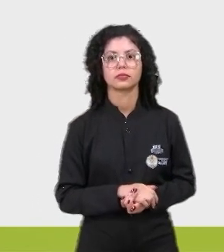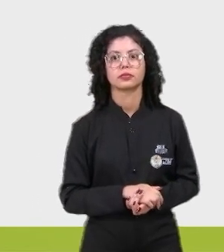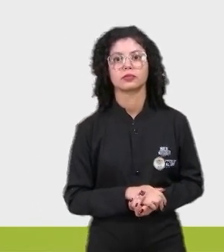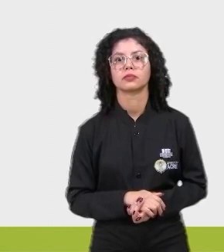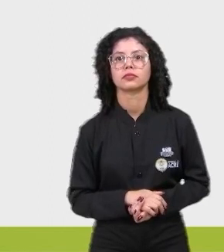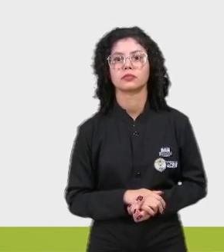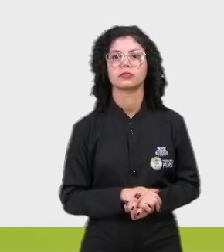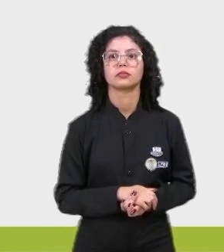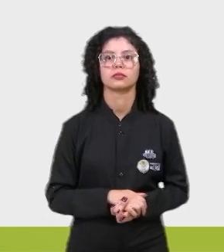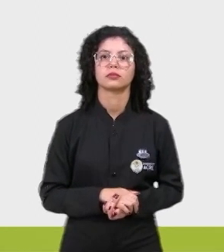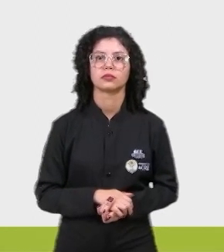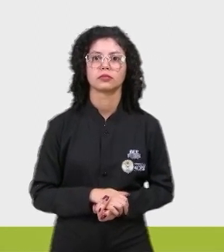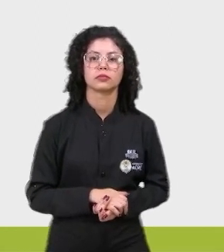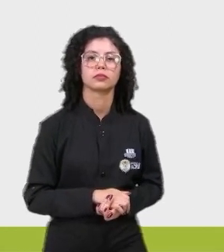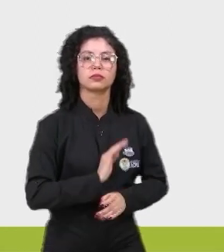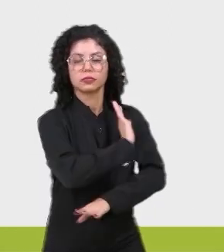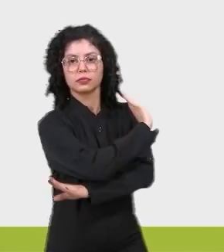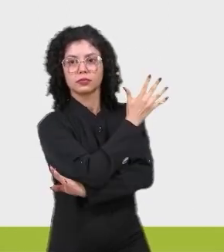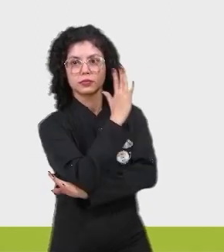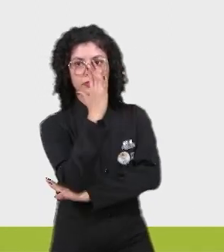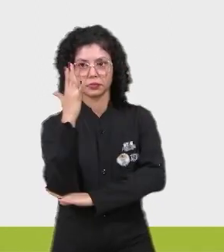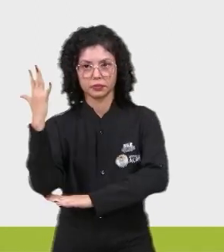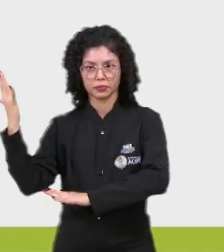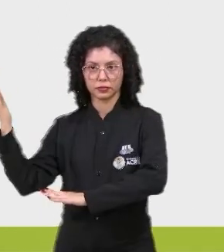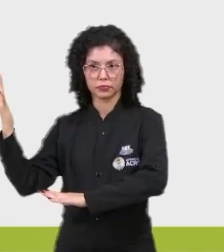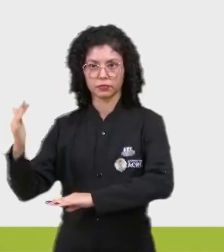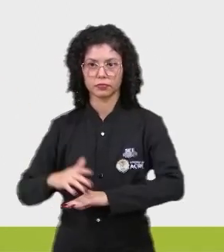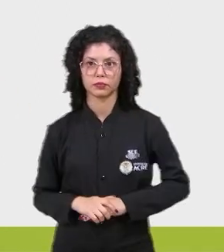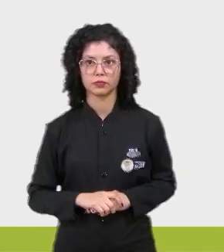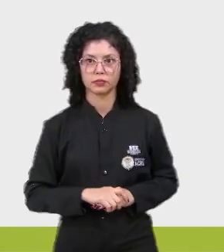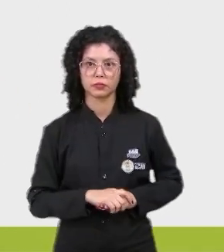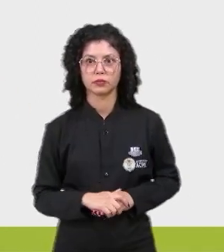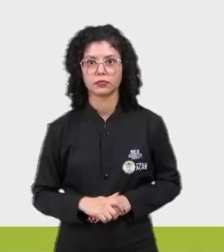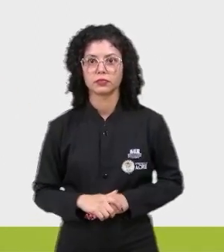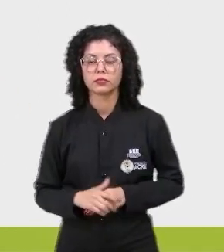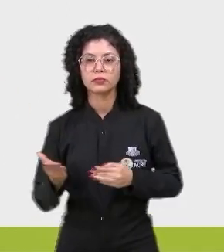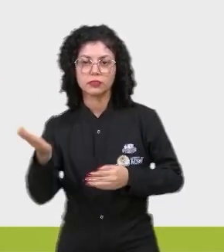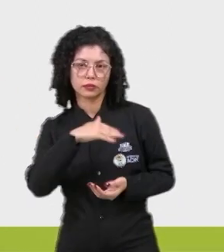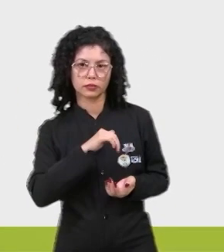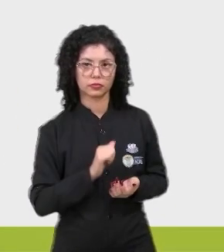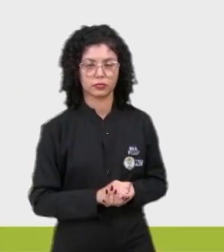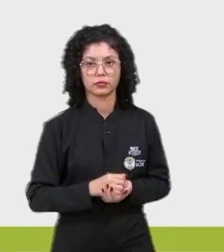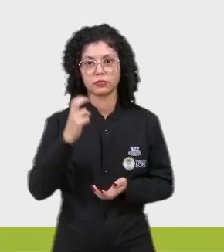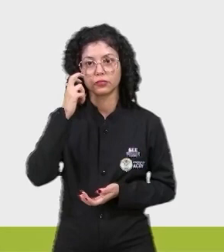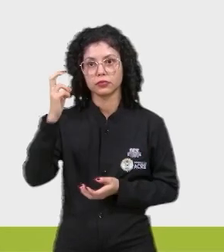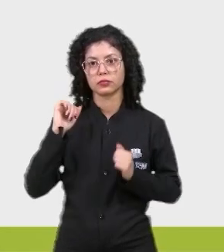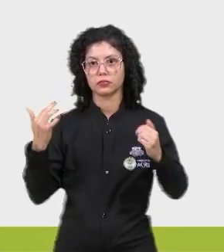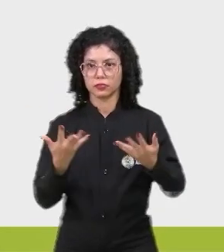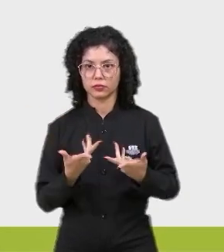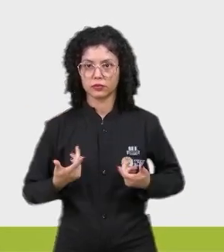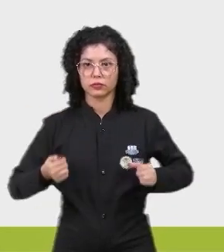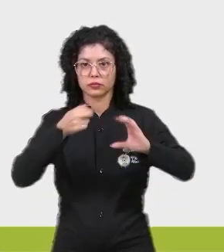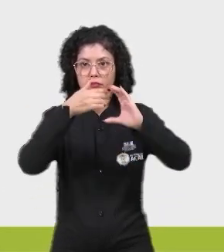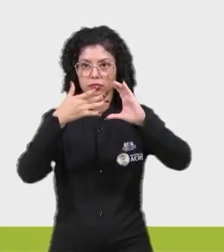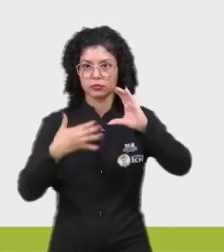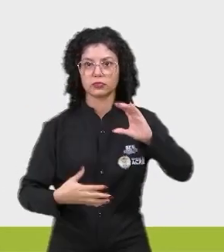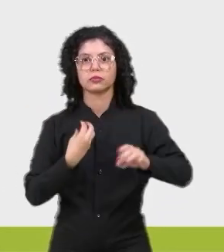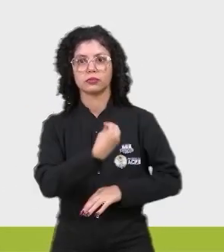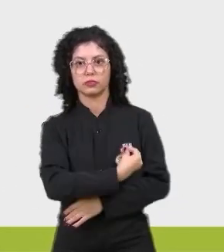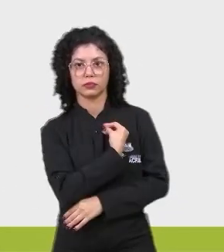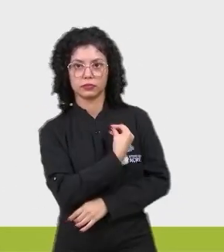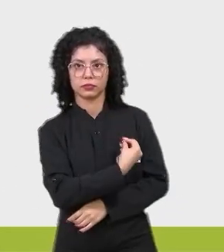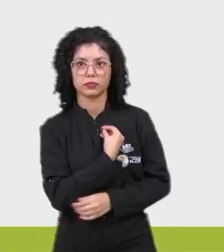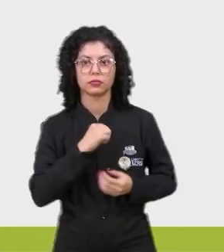Essa é sobre o eixo meio ambiente. Vamos lá. A inteligência é a habilidade